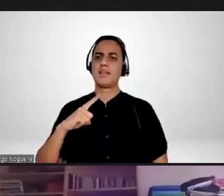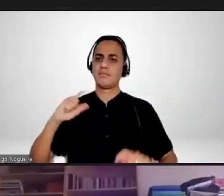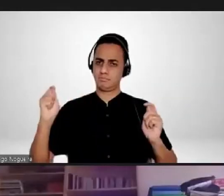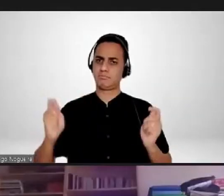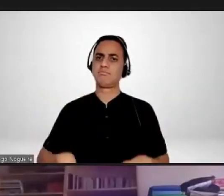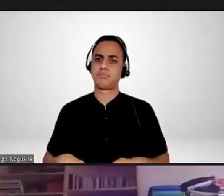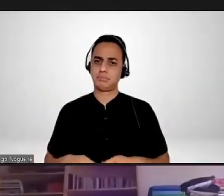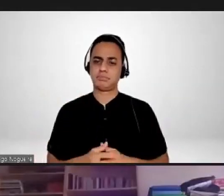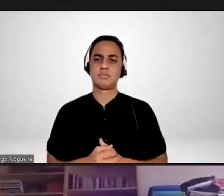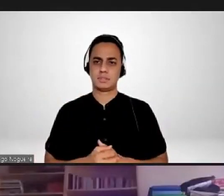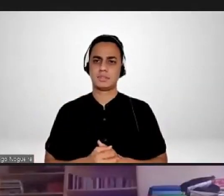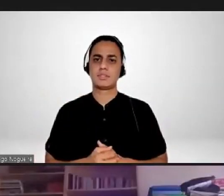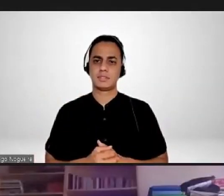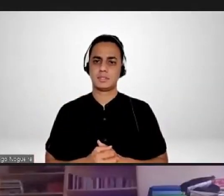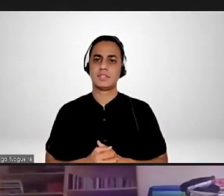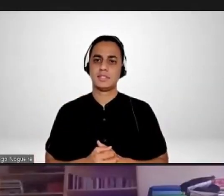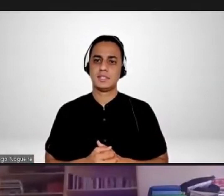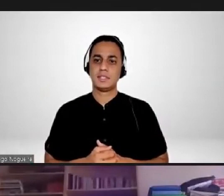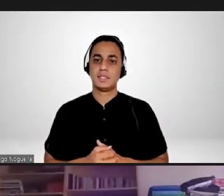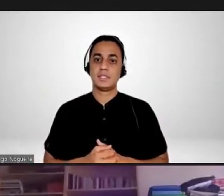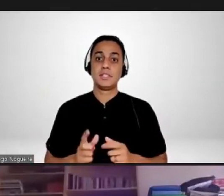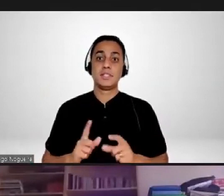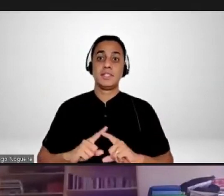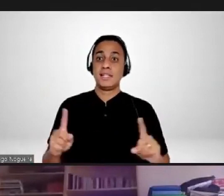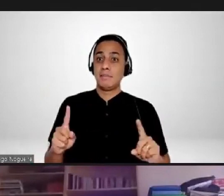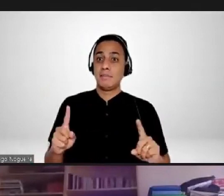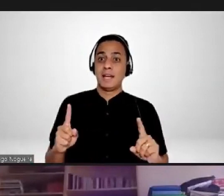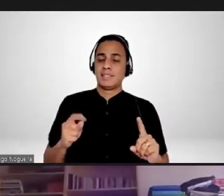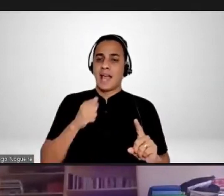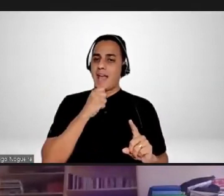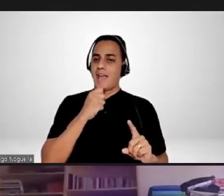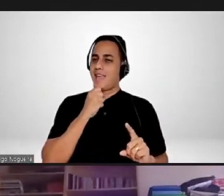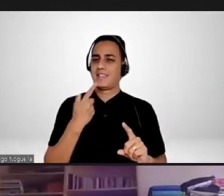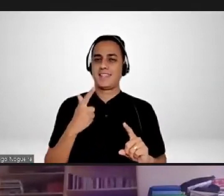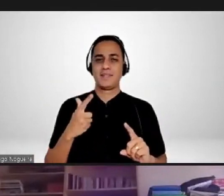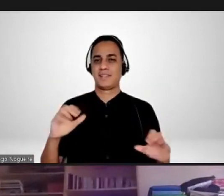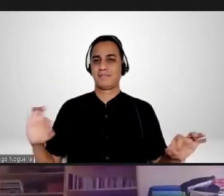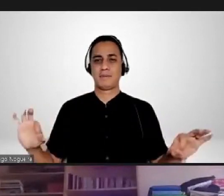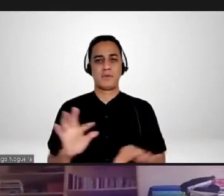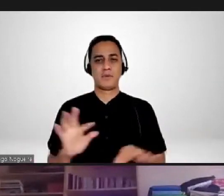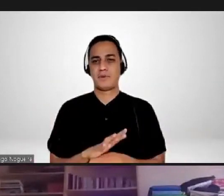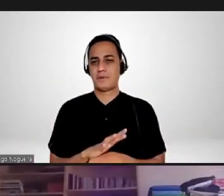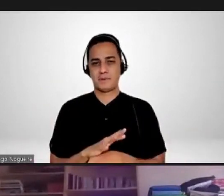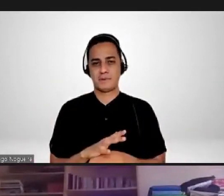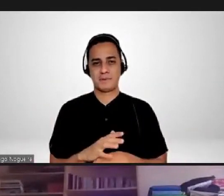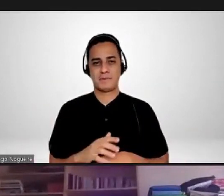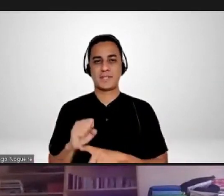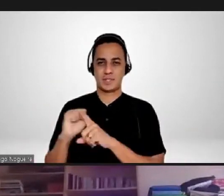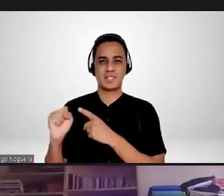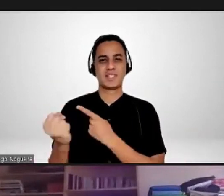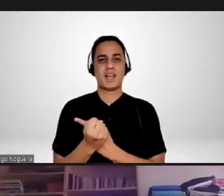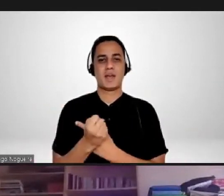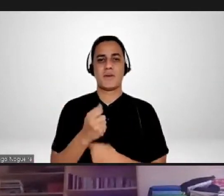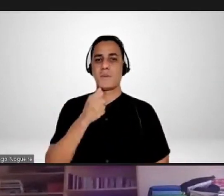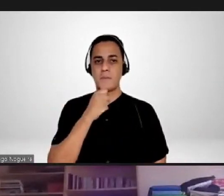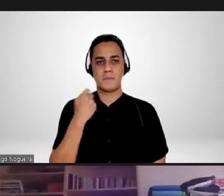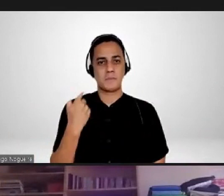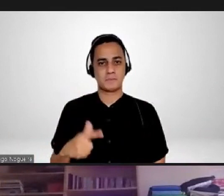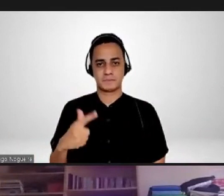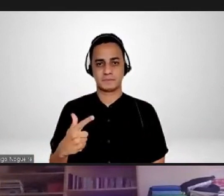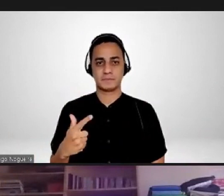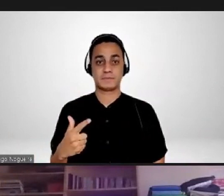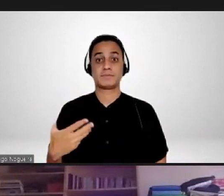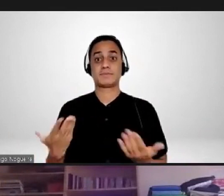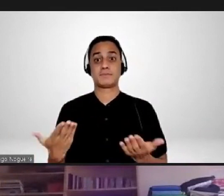E isso realmente não está dado, né, no projeto social, digamos assim. E a